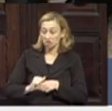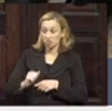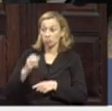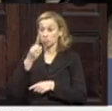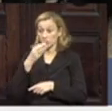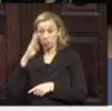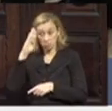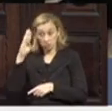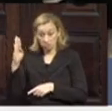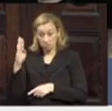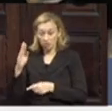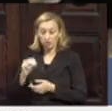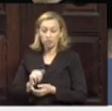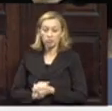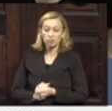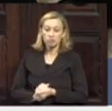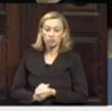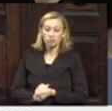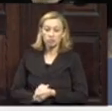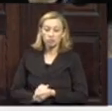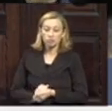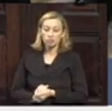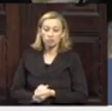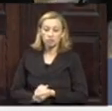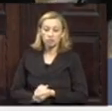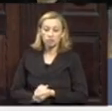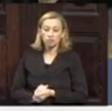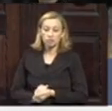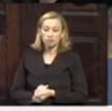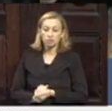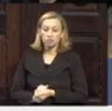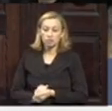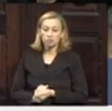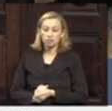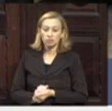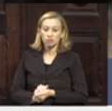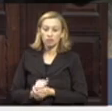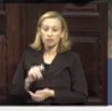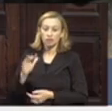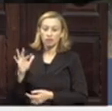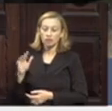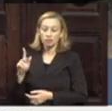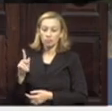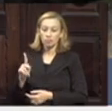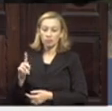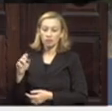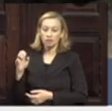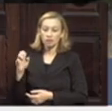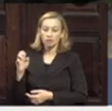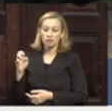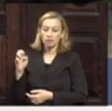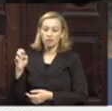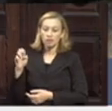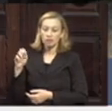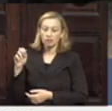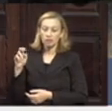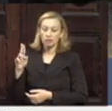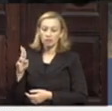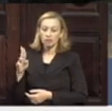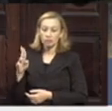obrigatória, porque senão seria um absurdo, é preferencial. E além do mais,